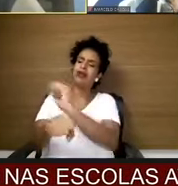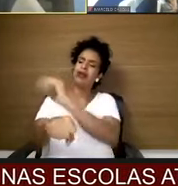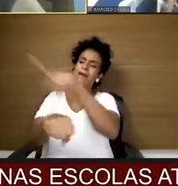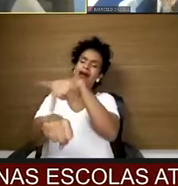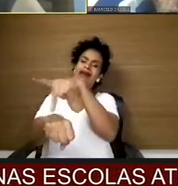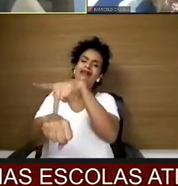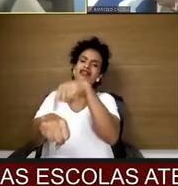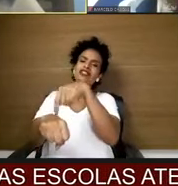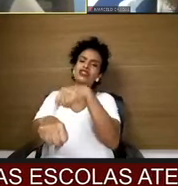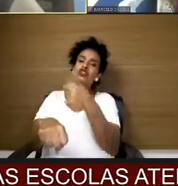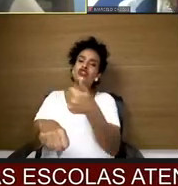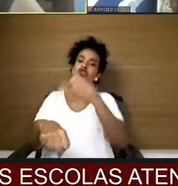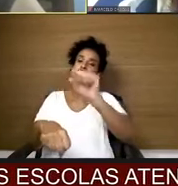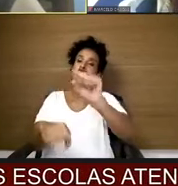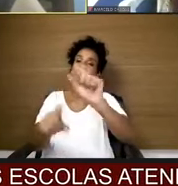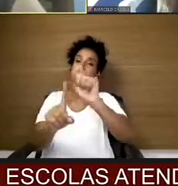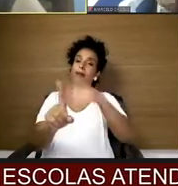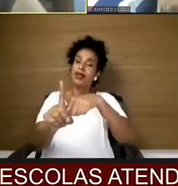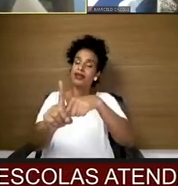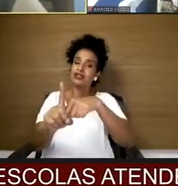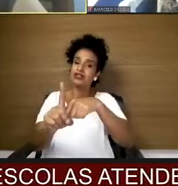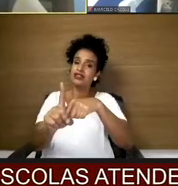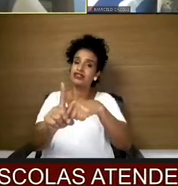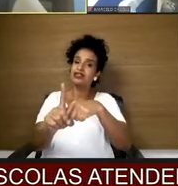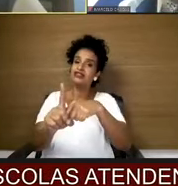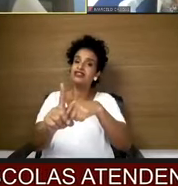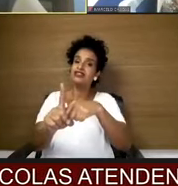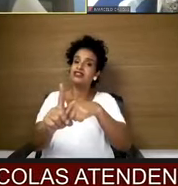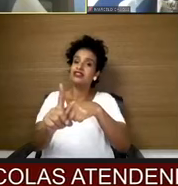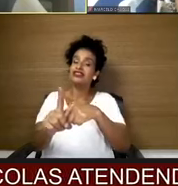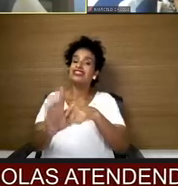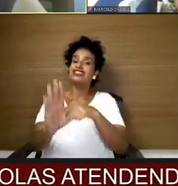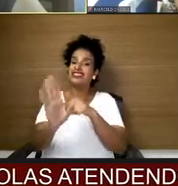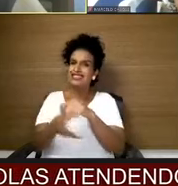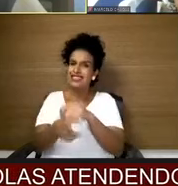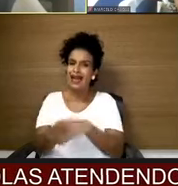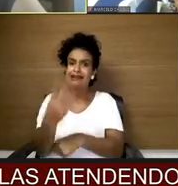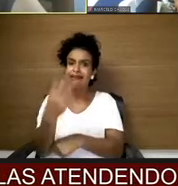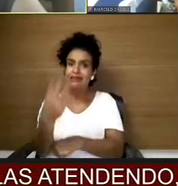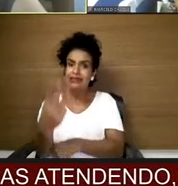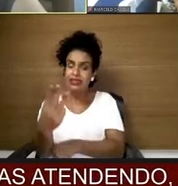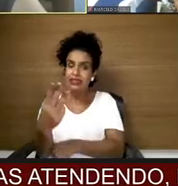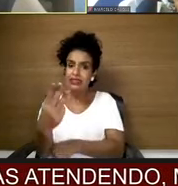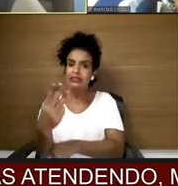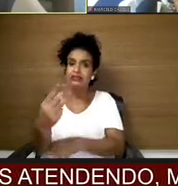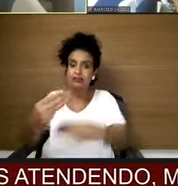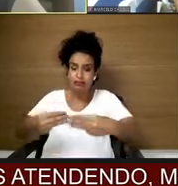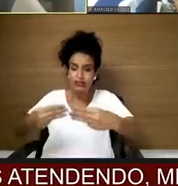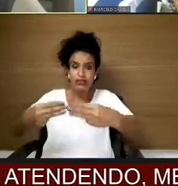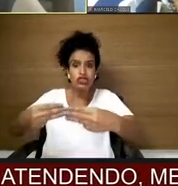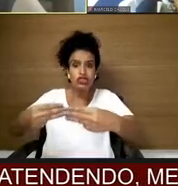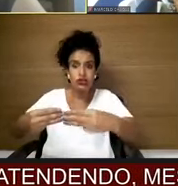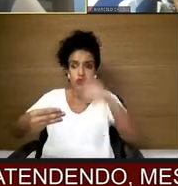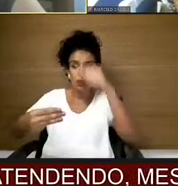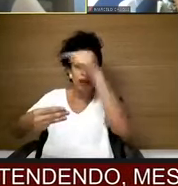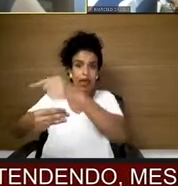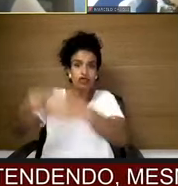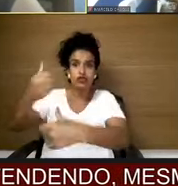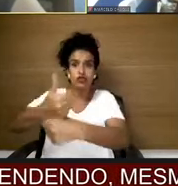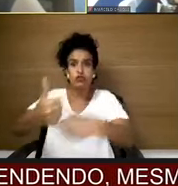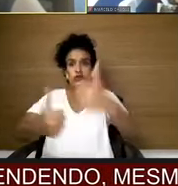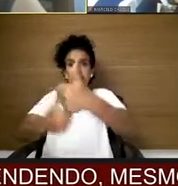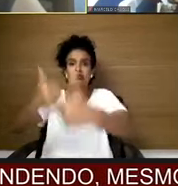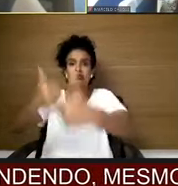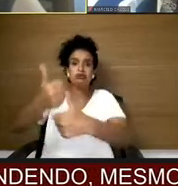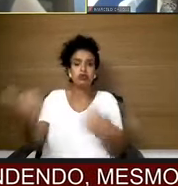meses de um governo que já passou 3 ministros da educação, né? E nesse momento a gente está sem ministro